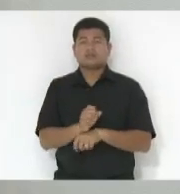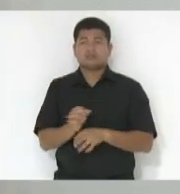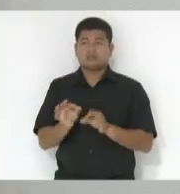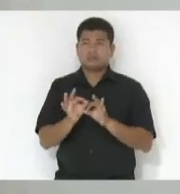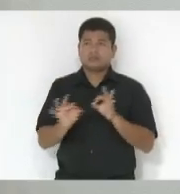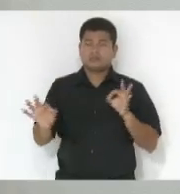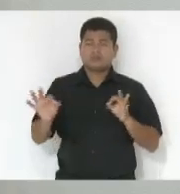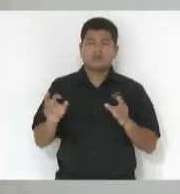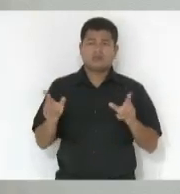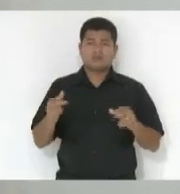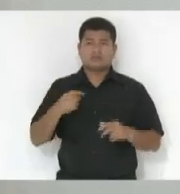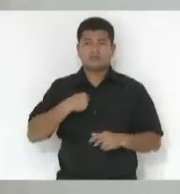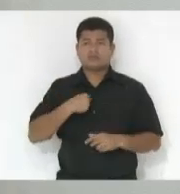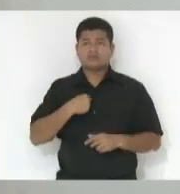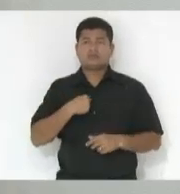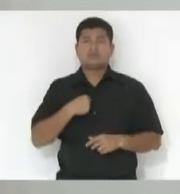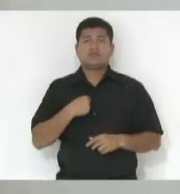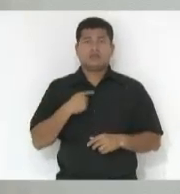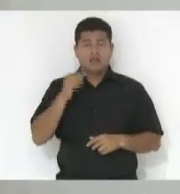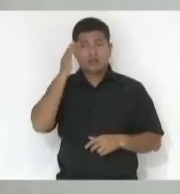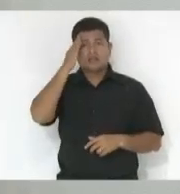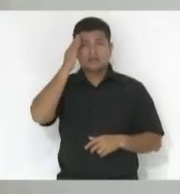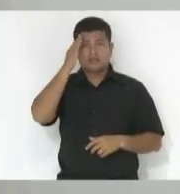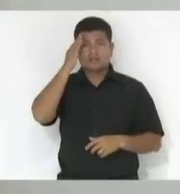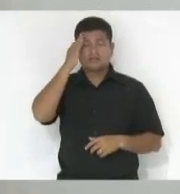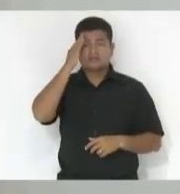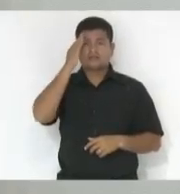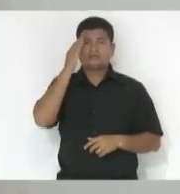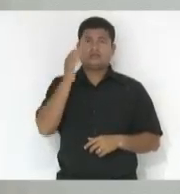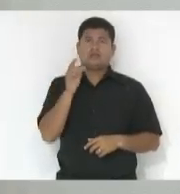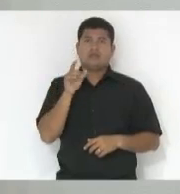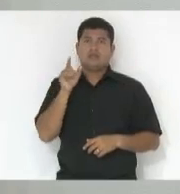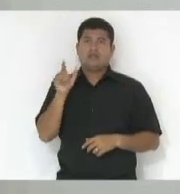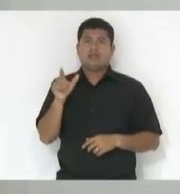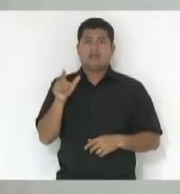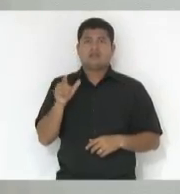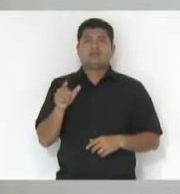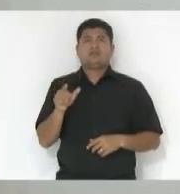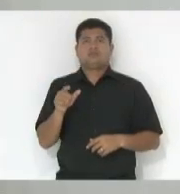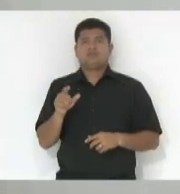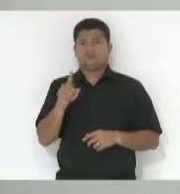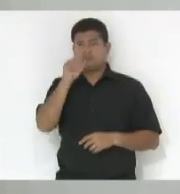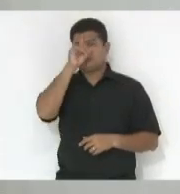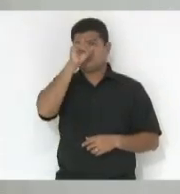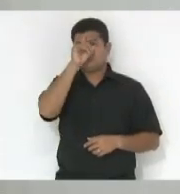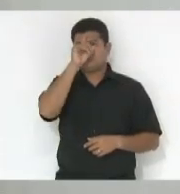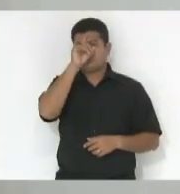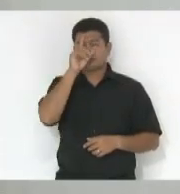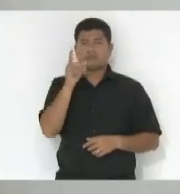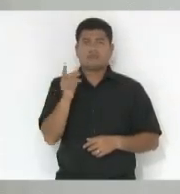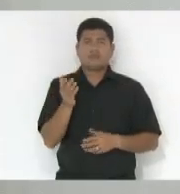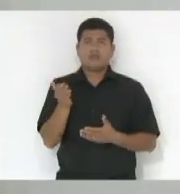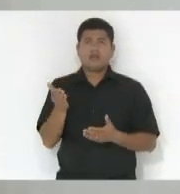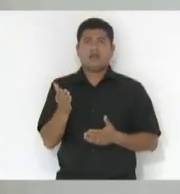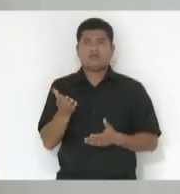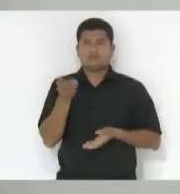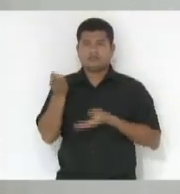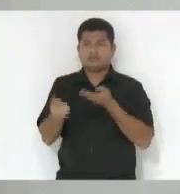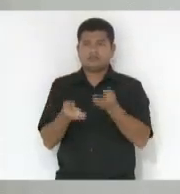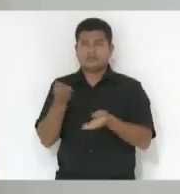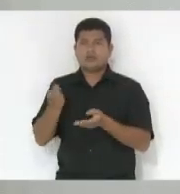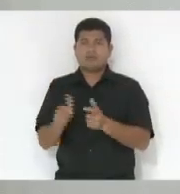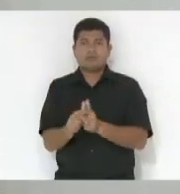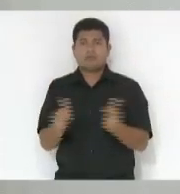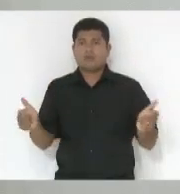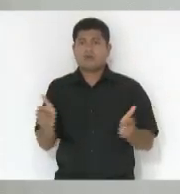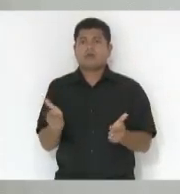eu, bem sabe que são esses hospitais que atendem a maior parte de